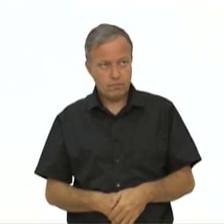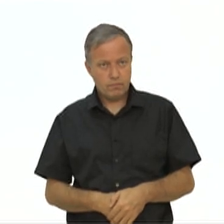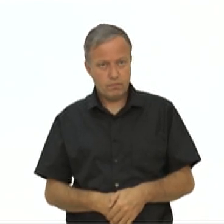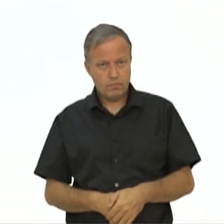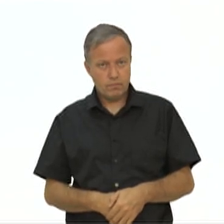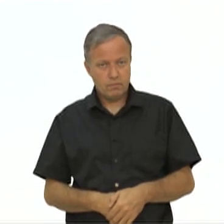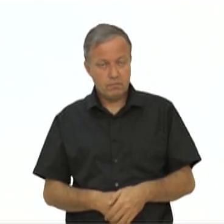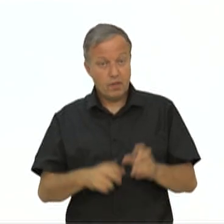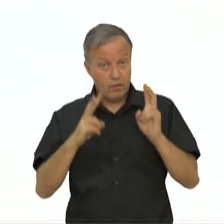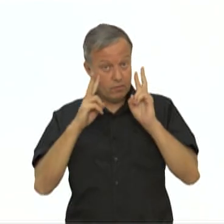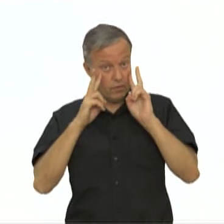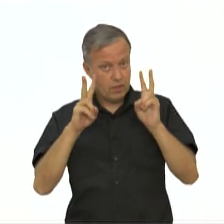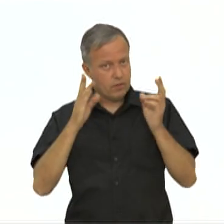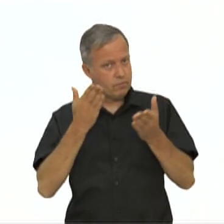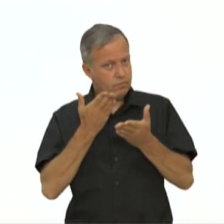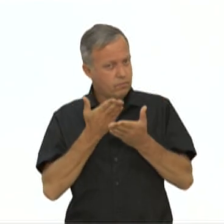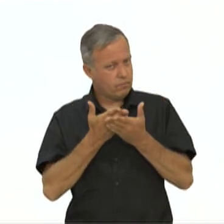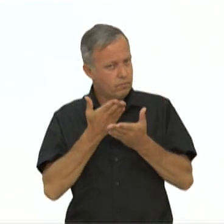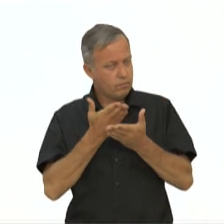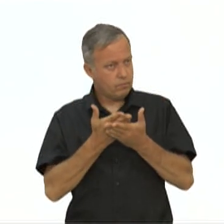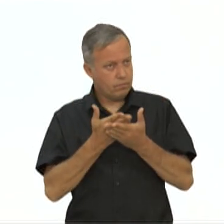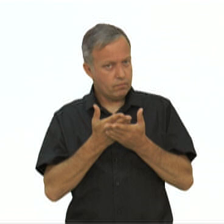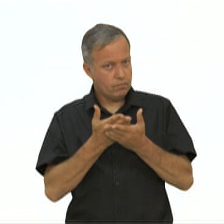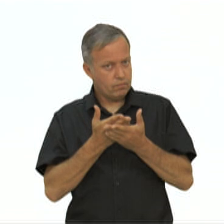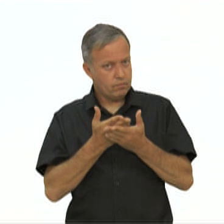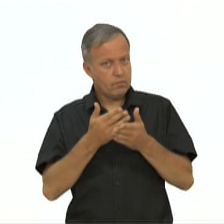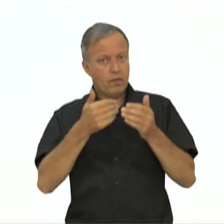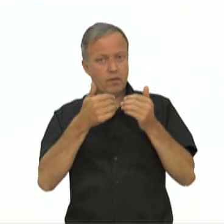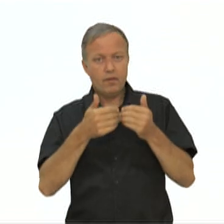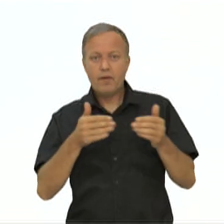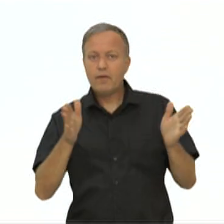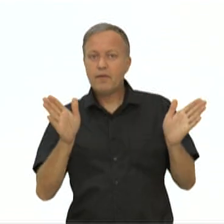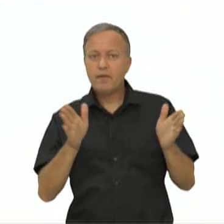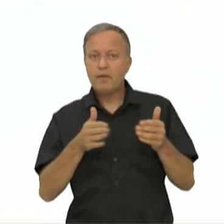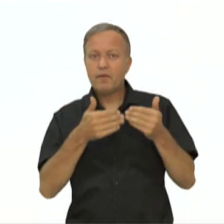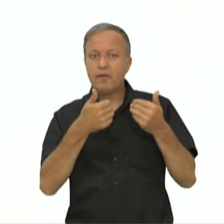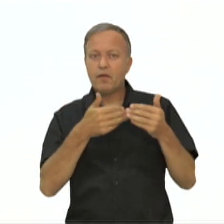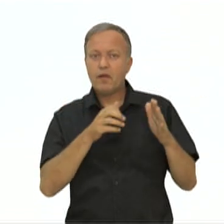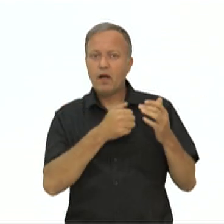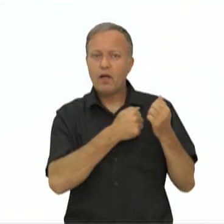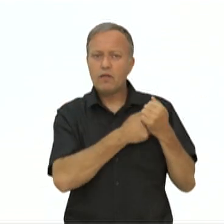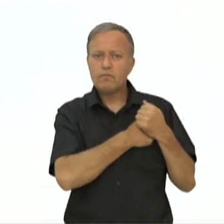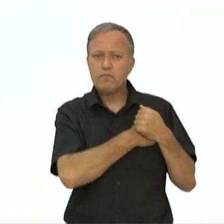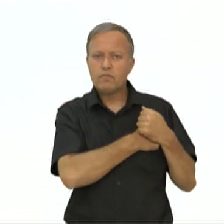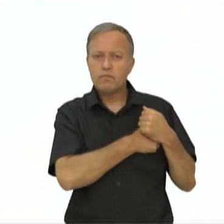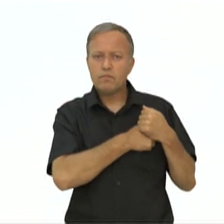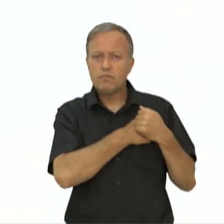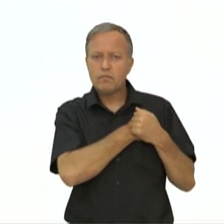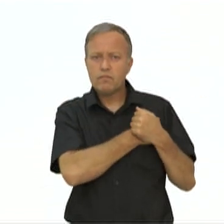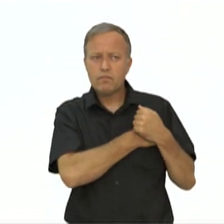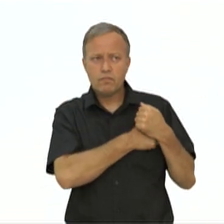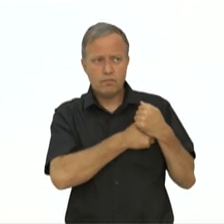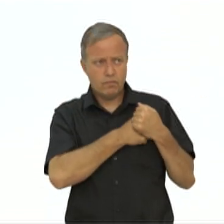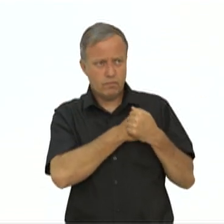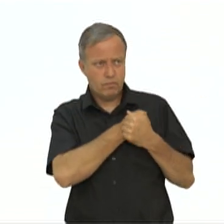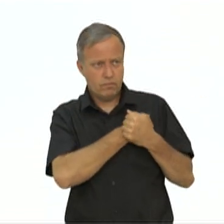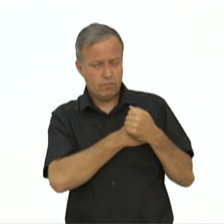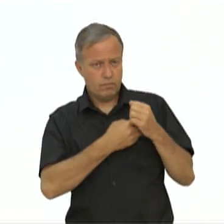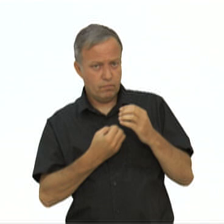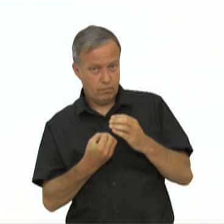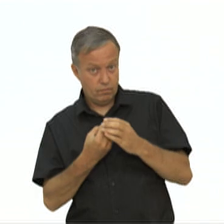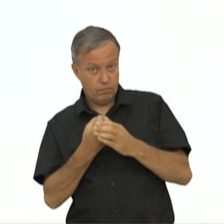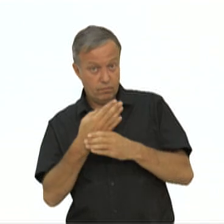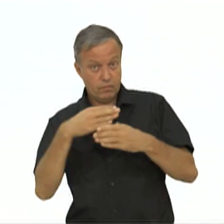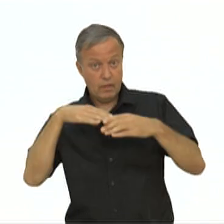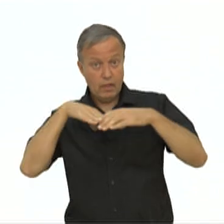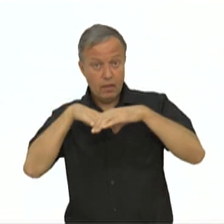uma olhada no que a gente já viu até agora do balé romântico, para não esquecer. Olha só, surgimento da sapatilha de